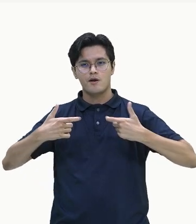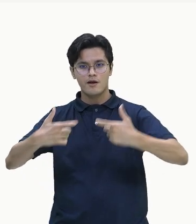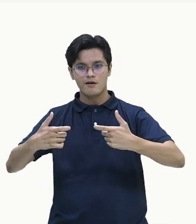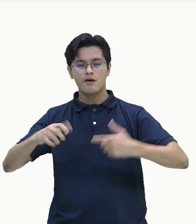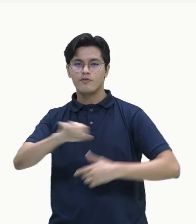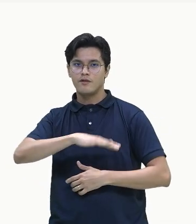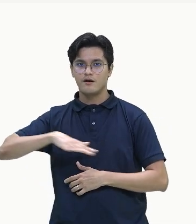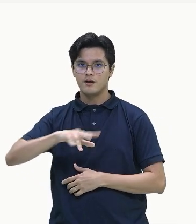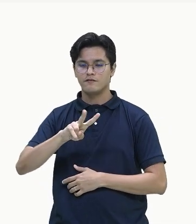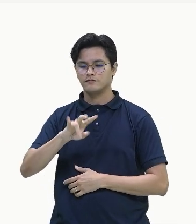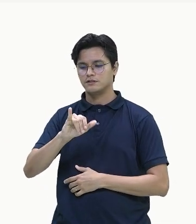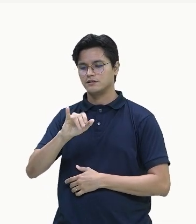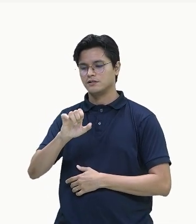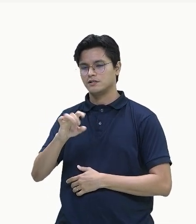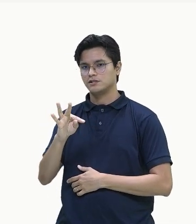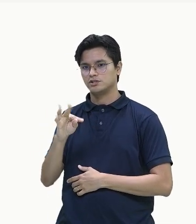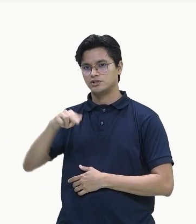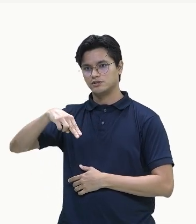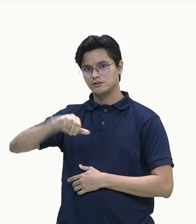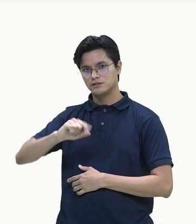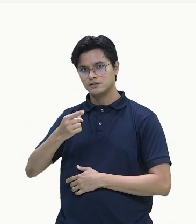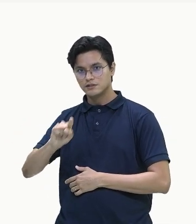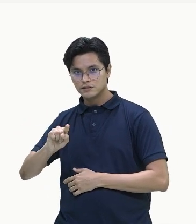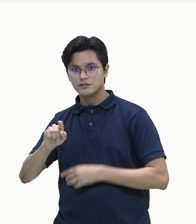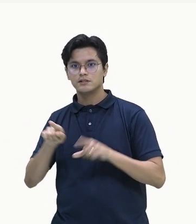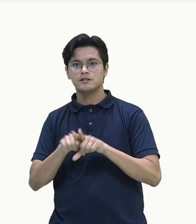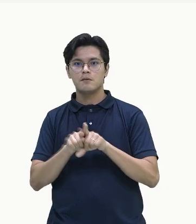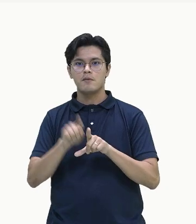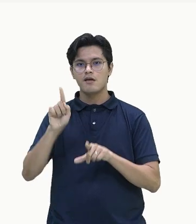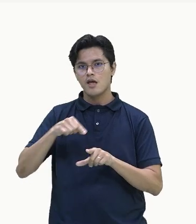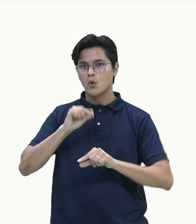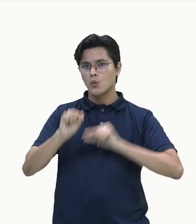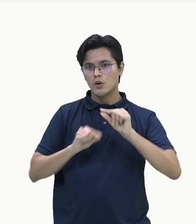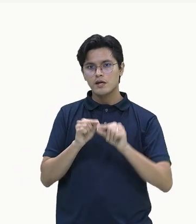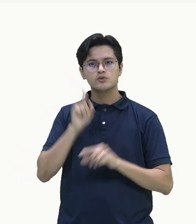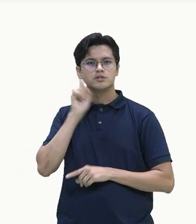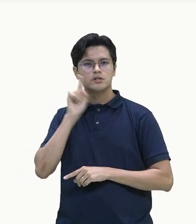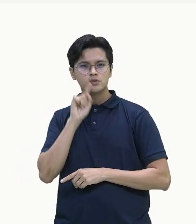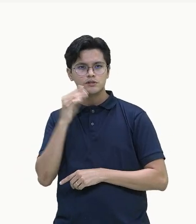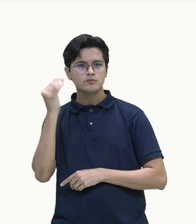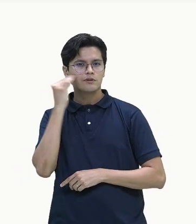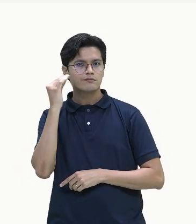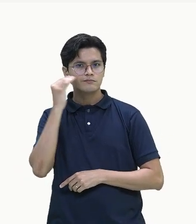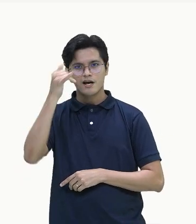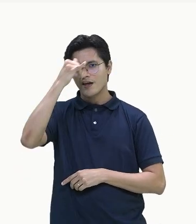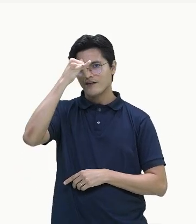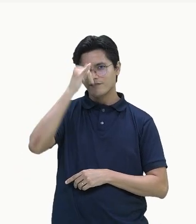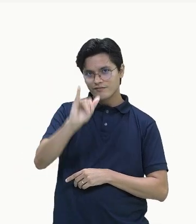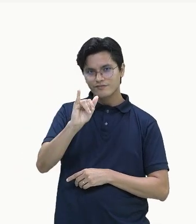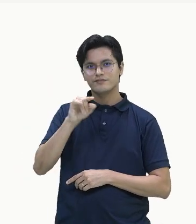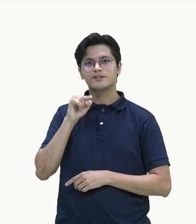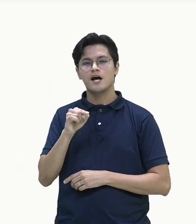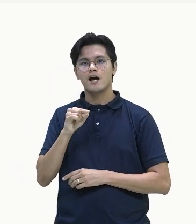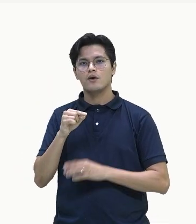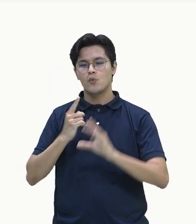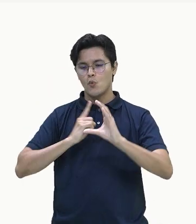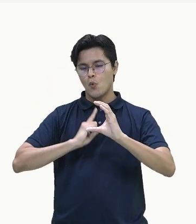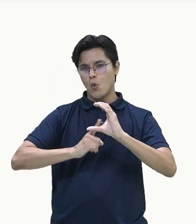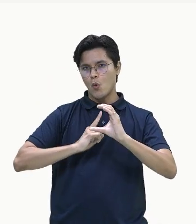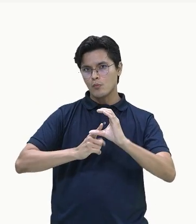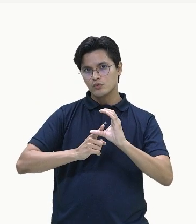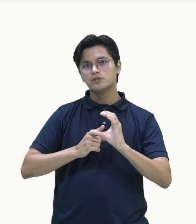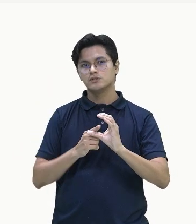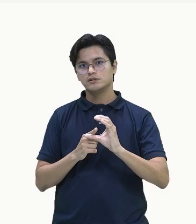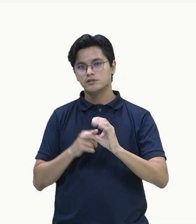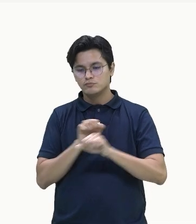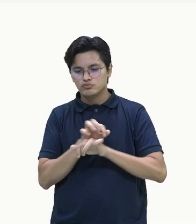o comunismo naquele país. A Revolução Cubana aproximou Cuba da União Soviética e isso preocupou